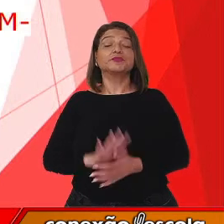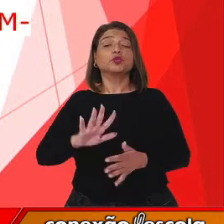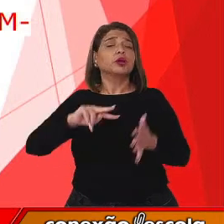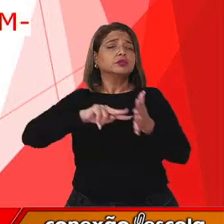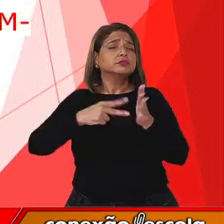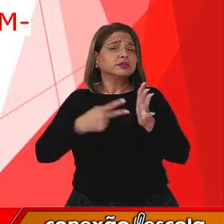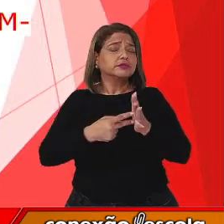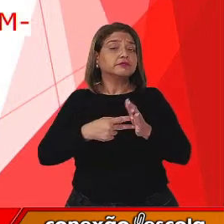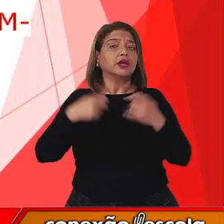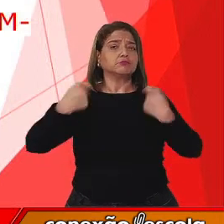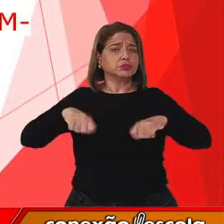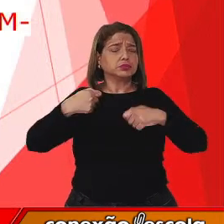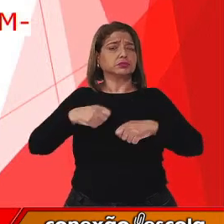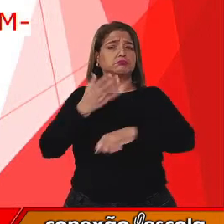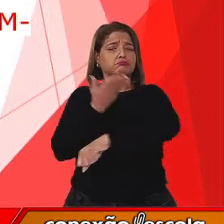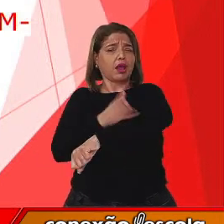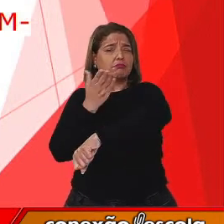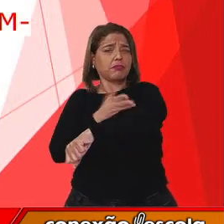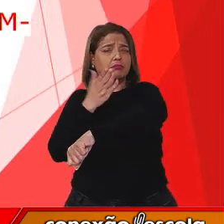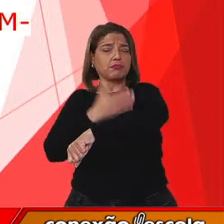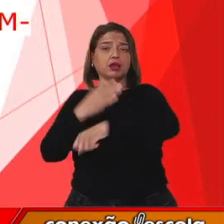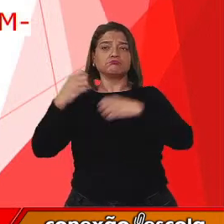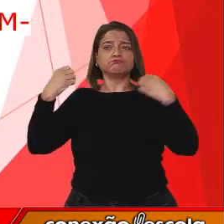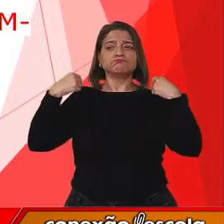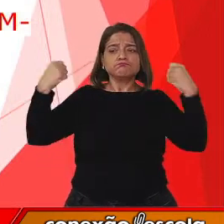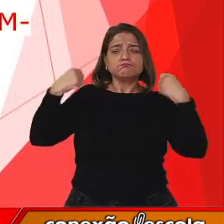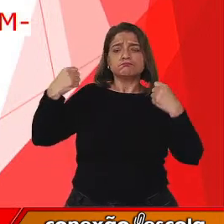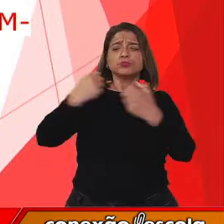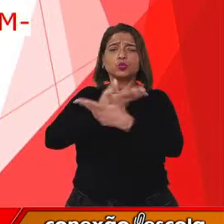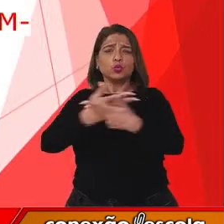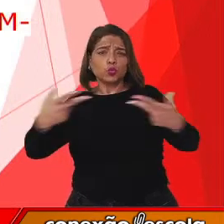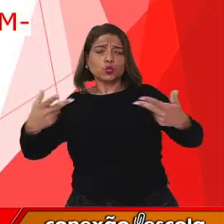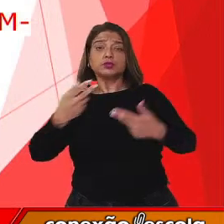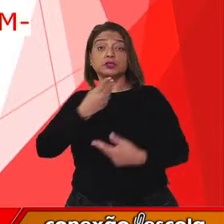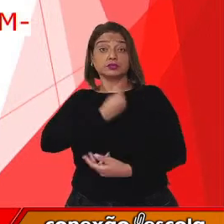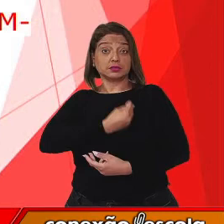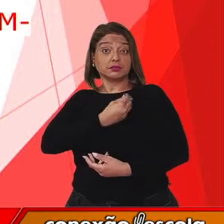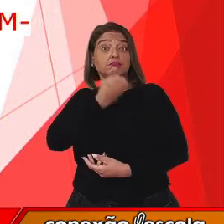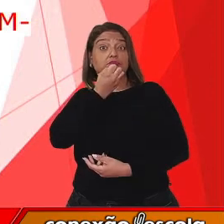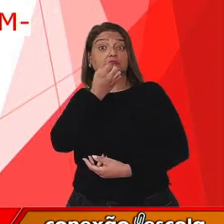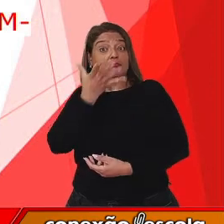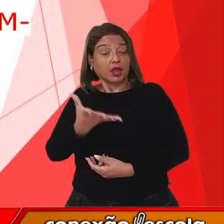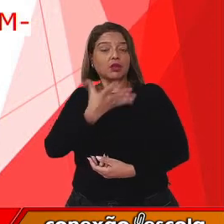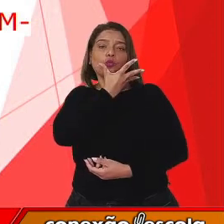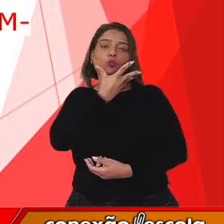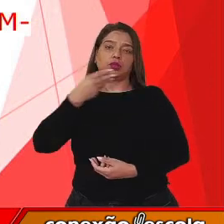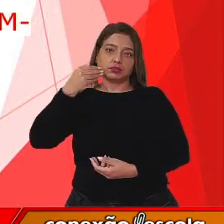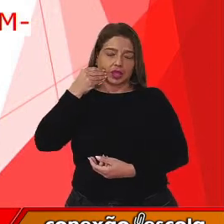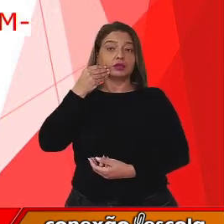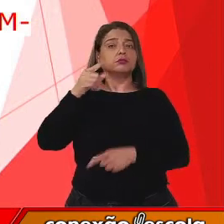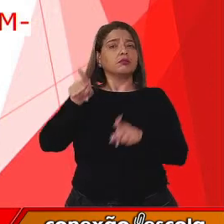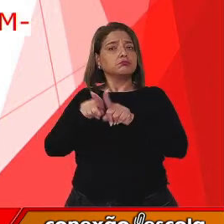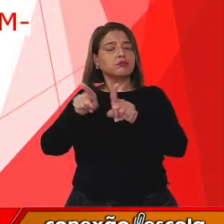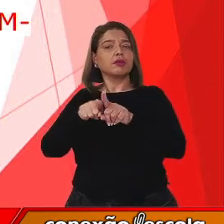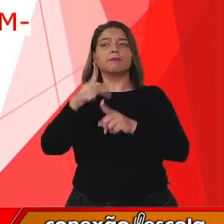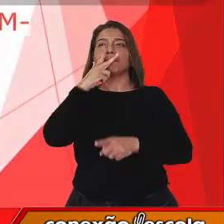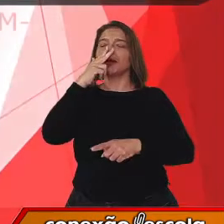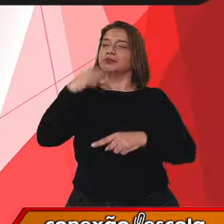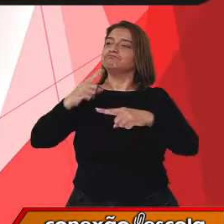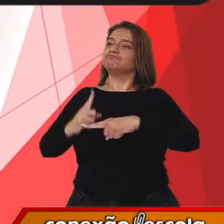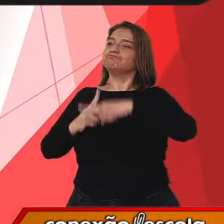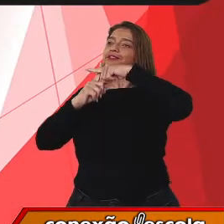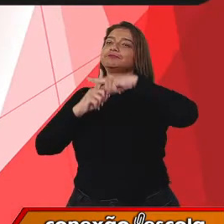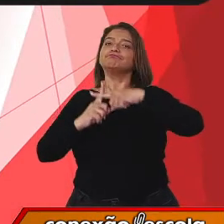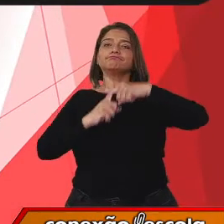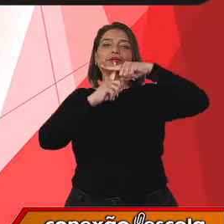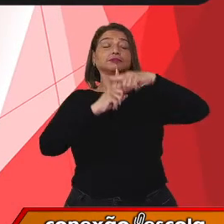Então, praticar hábitos saudáveis contribui para o bem-estar e promove uma autoimagem positiva, né? Então, é importante que a